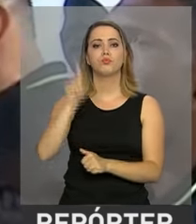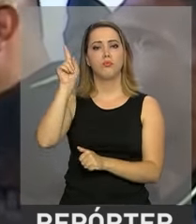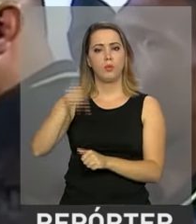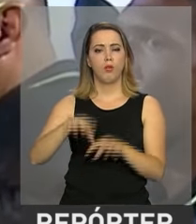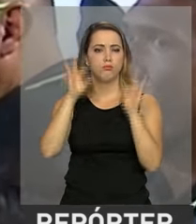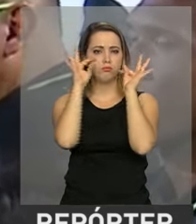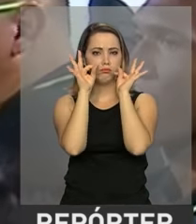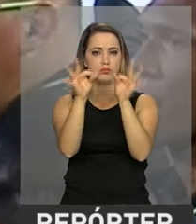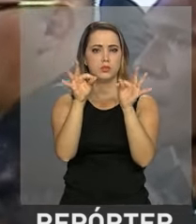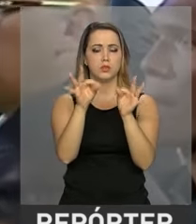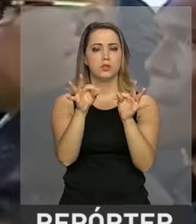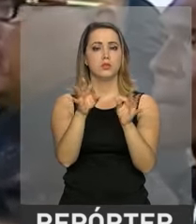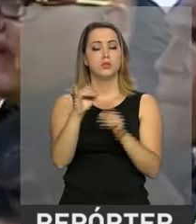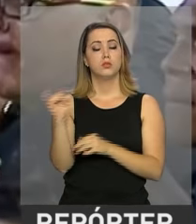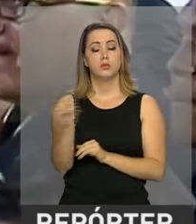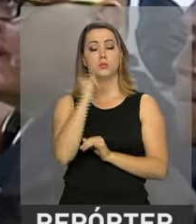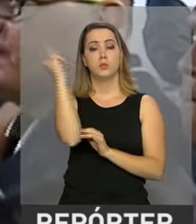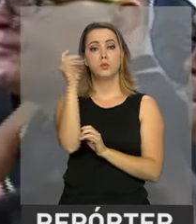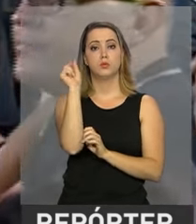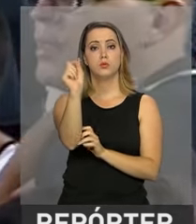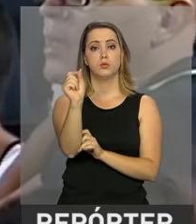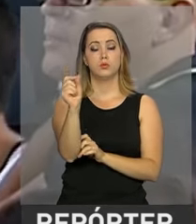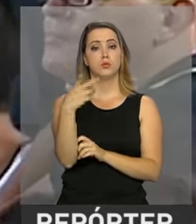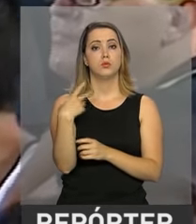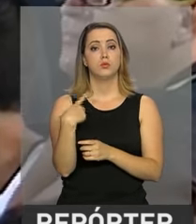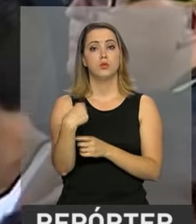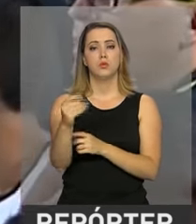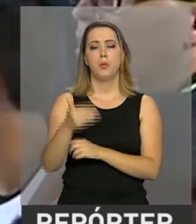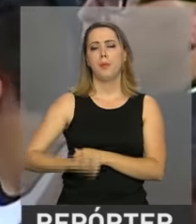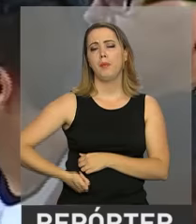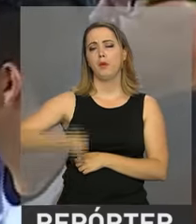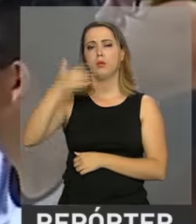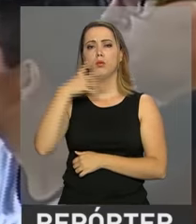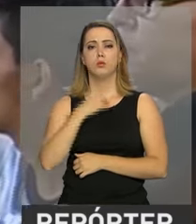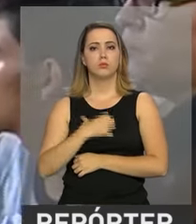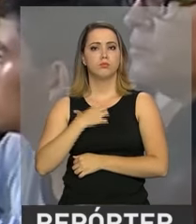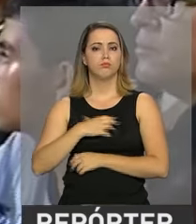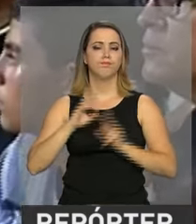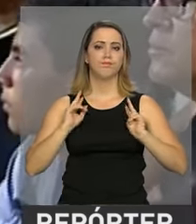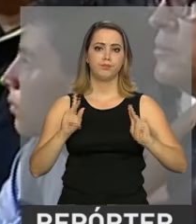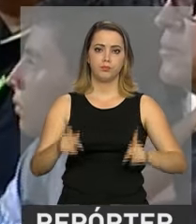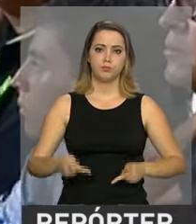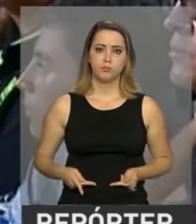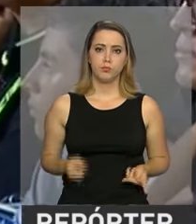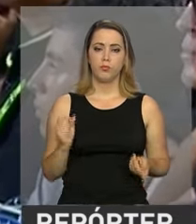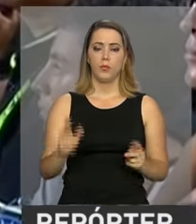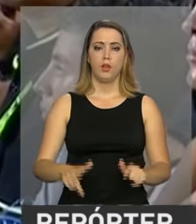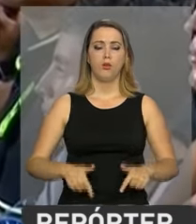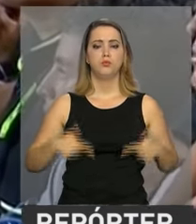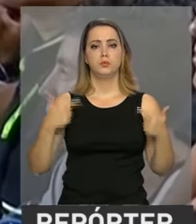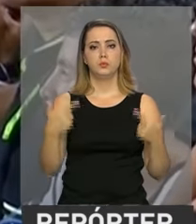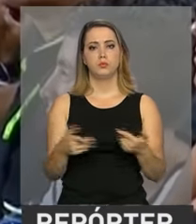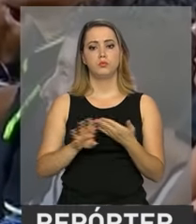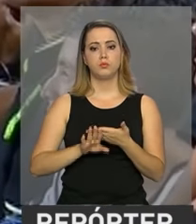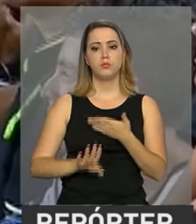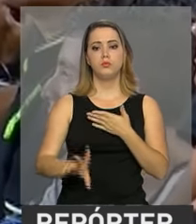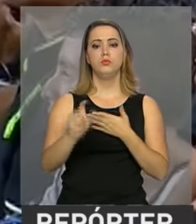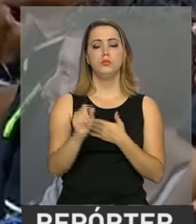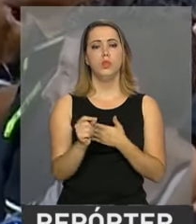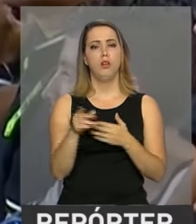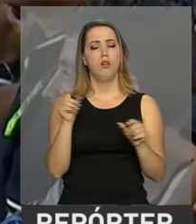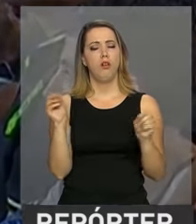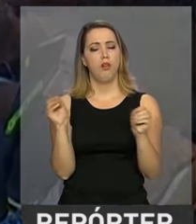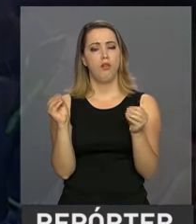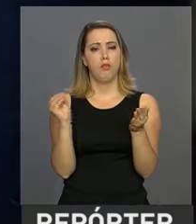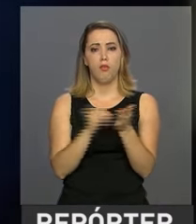da nobreza do deporte como catalisador dos melhores sentimentos humanos, como arma para combater a